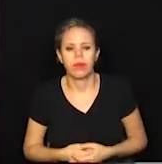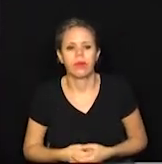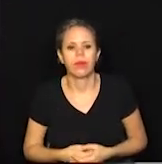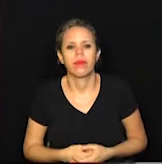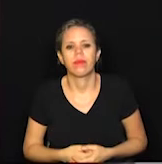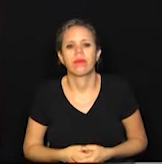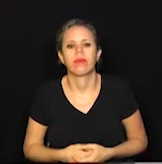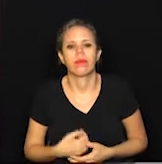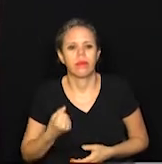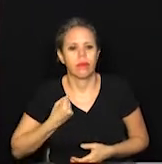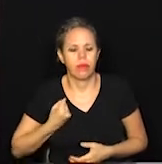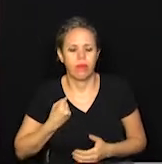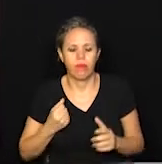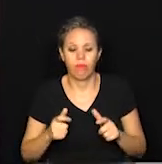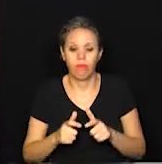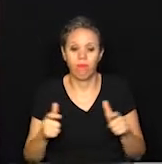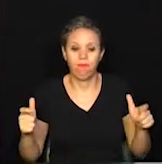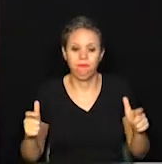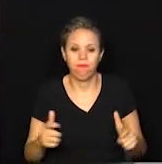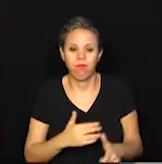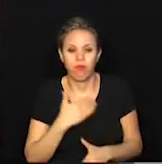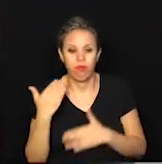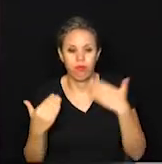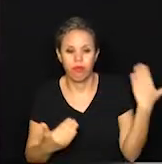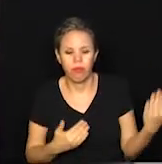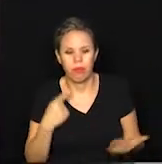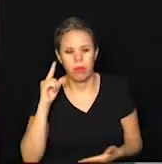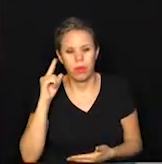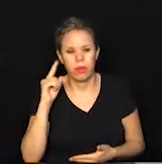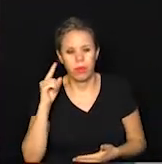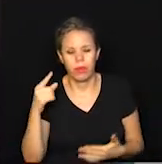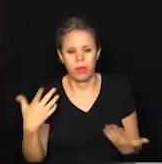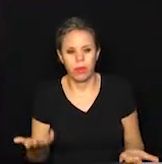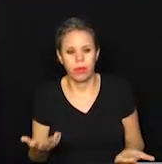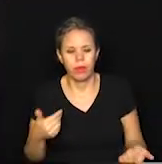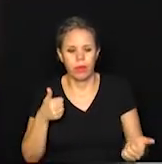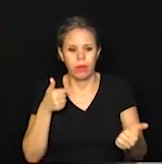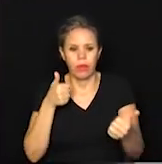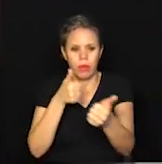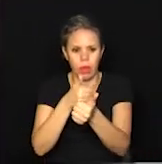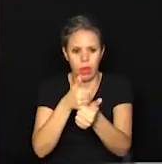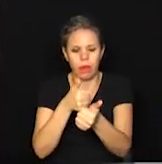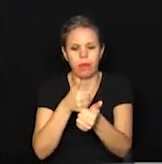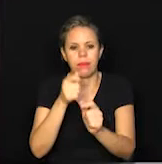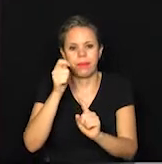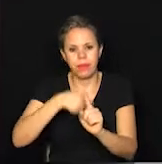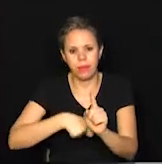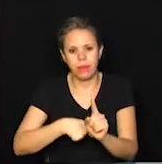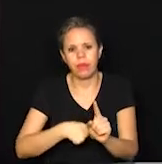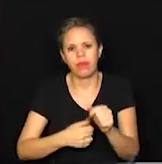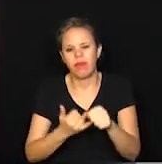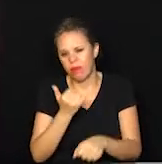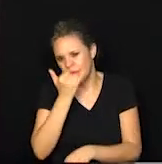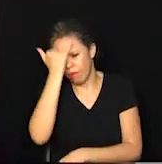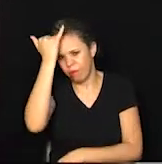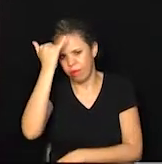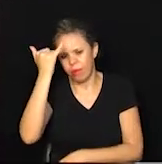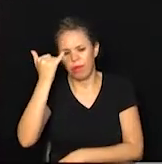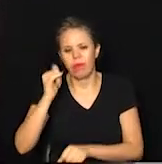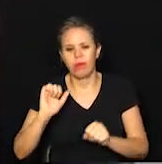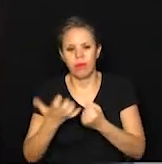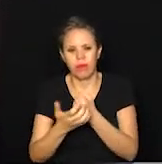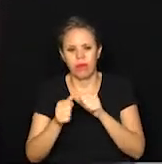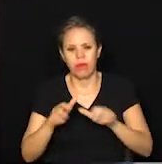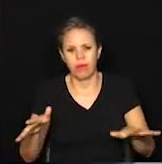com um número muito grande de mortes diárias, e aí a gente está chegando aí no mês mais letal da pandemia, e